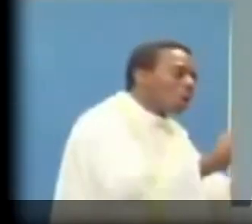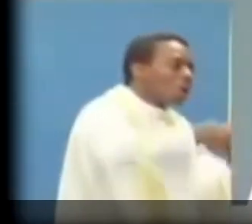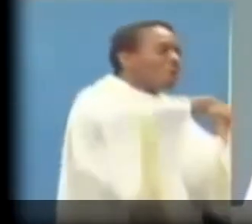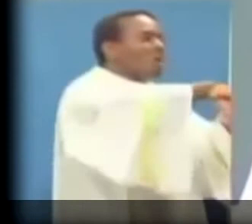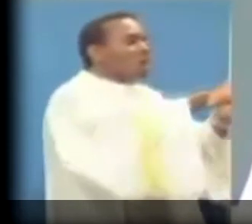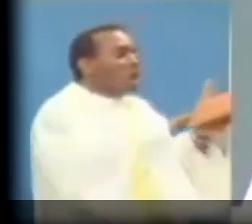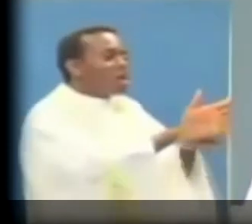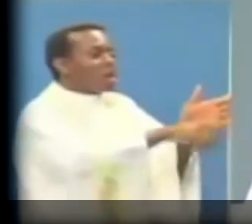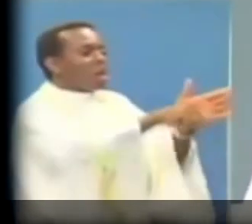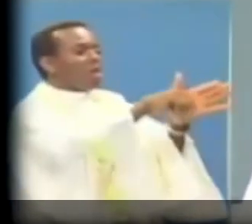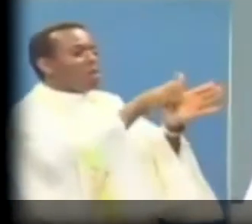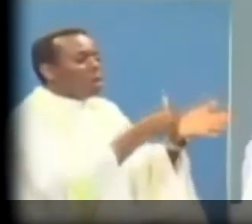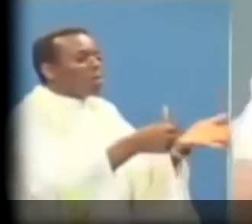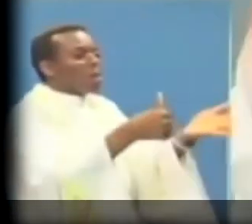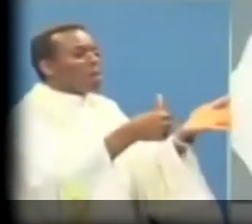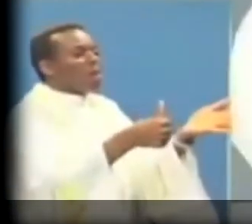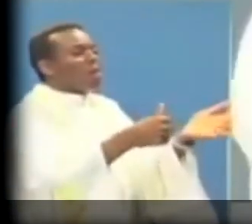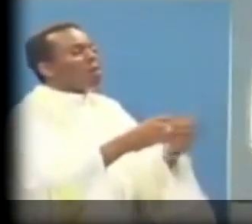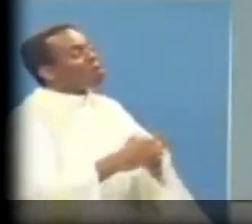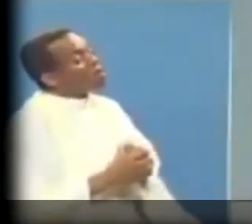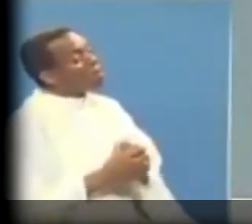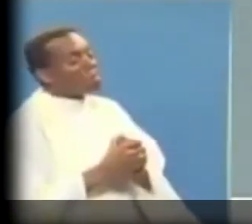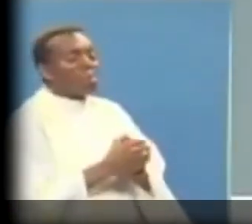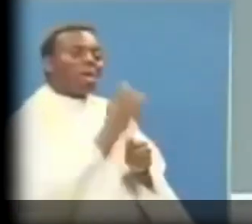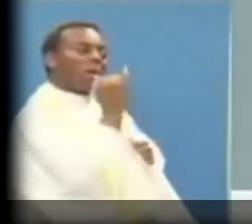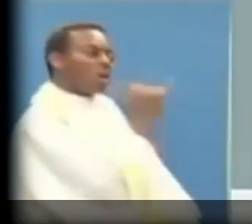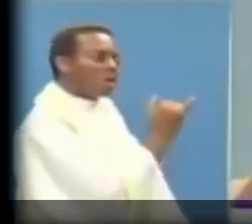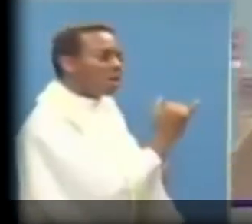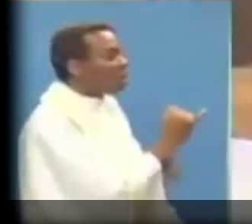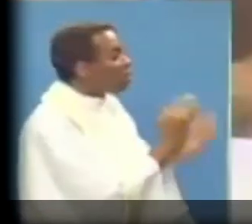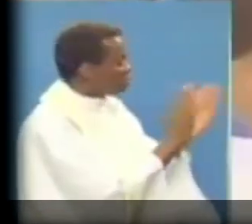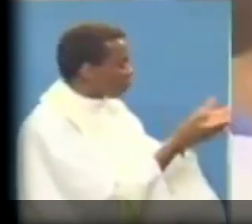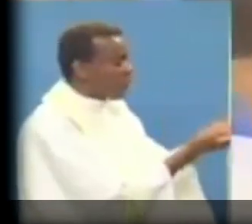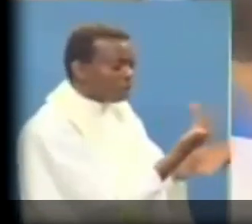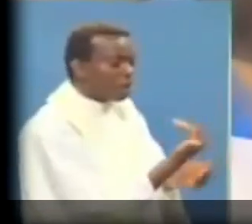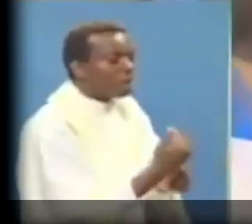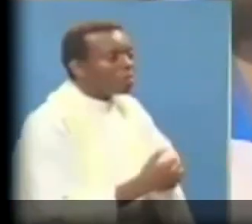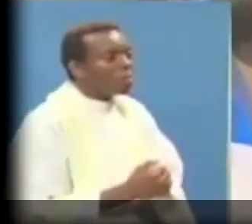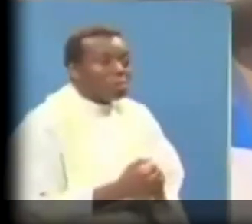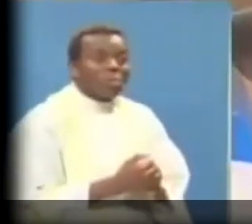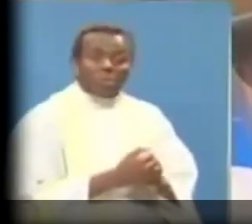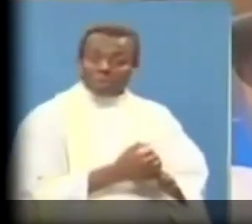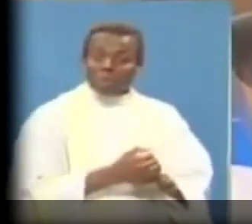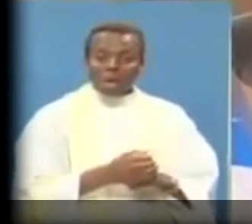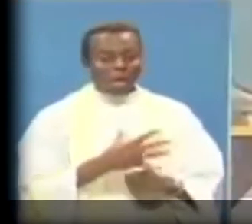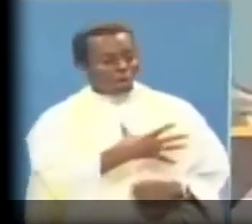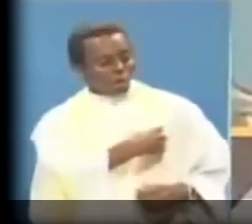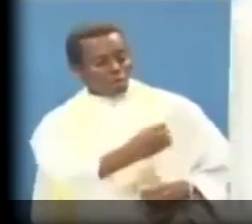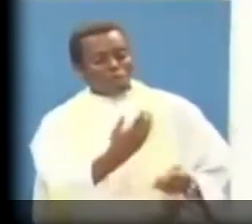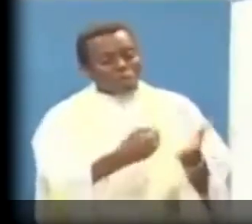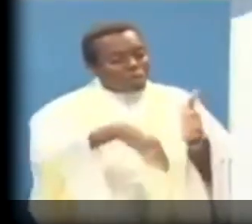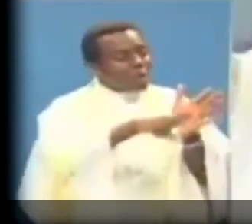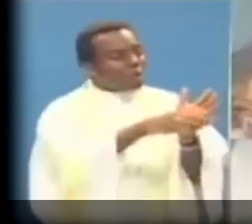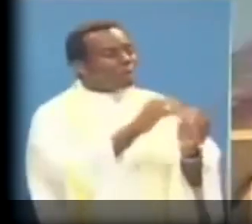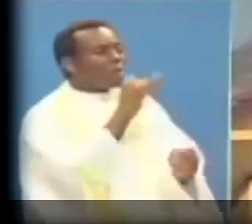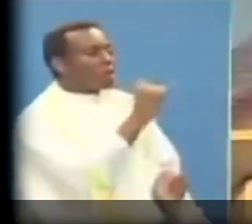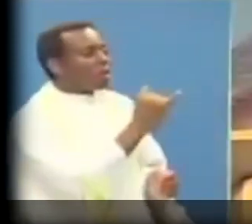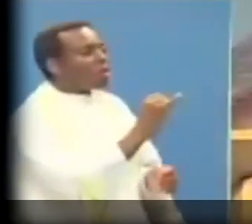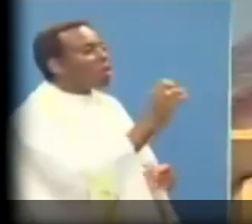tá bom o rapaz chegou Oi pai você tem me deu a mão a